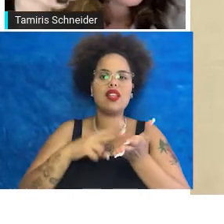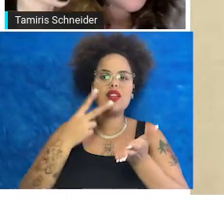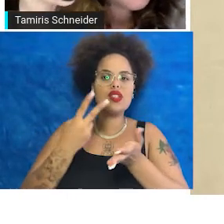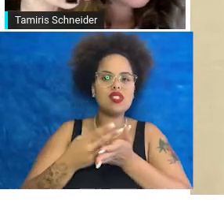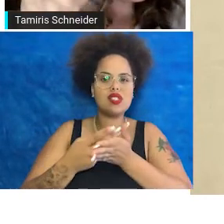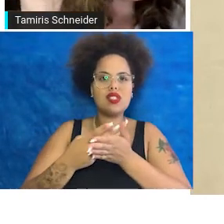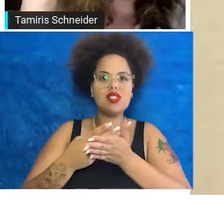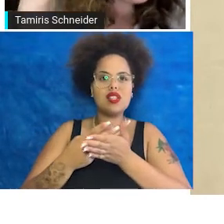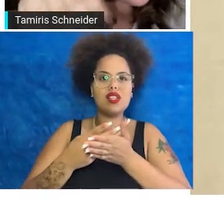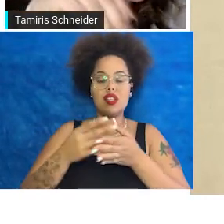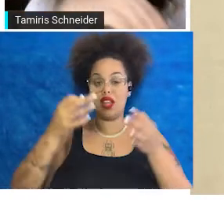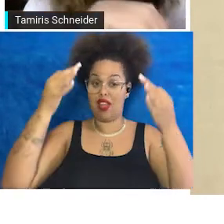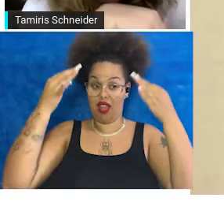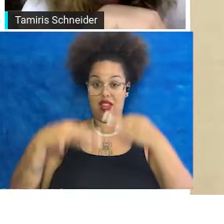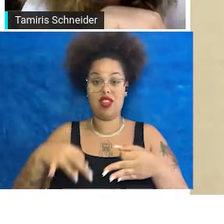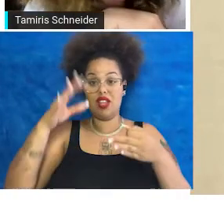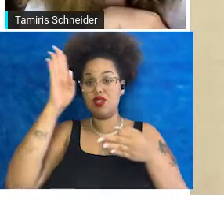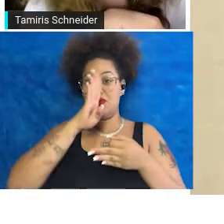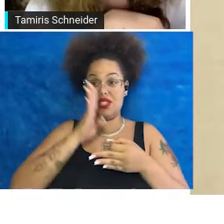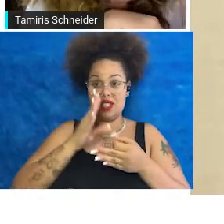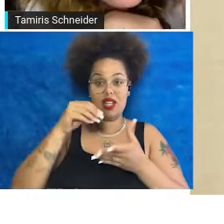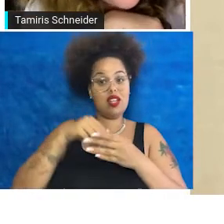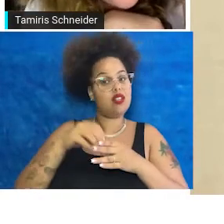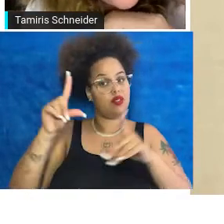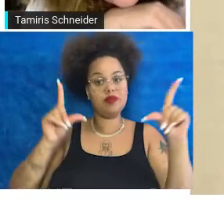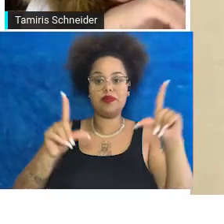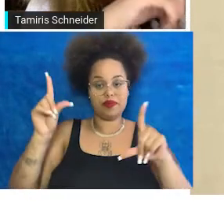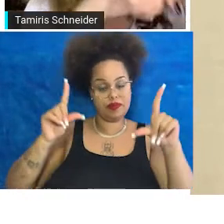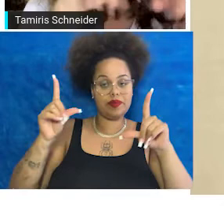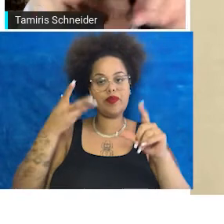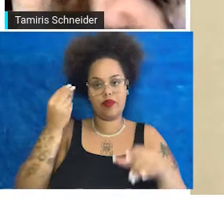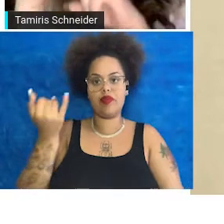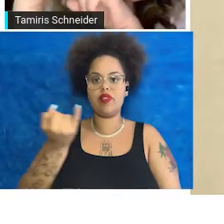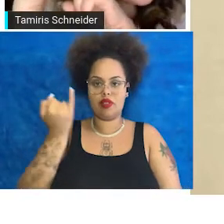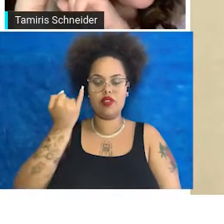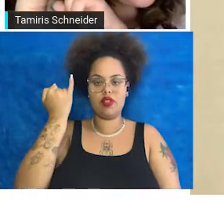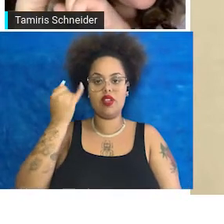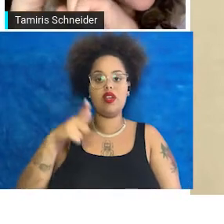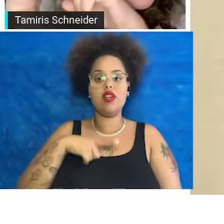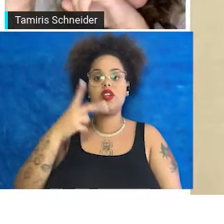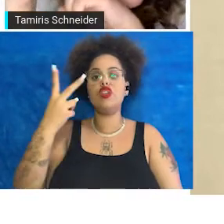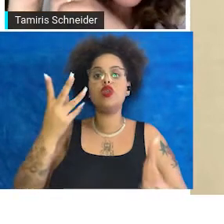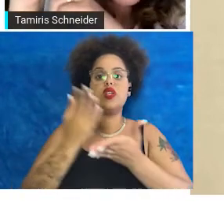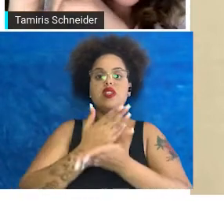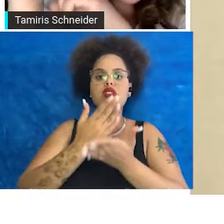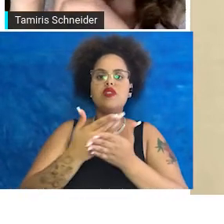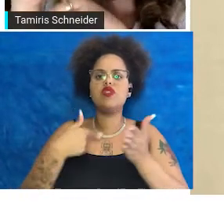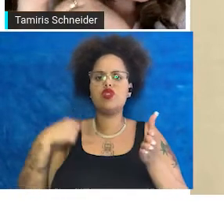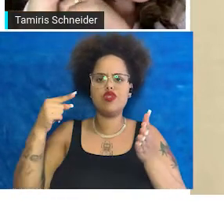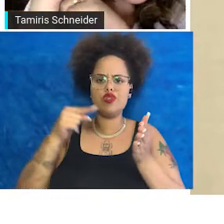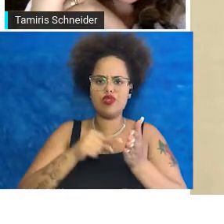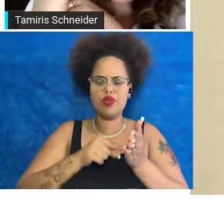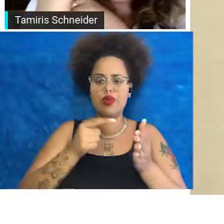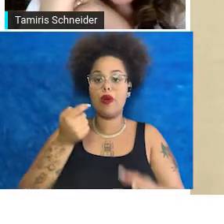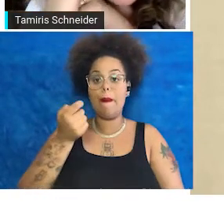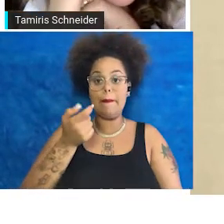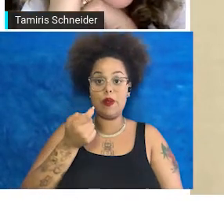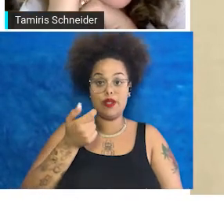nossa realidade brasileira dentro da tela do filme. Muito importante. E aí tem 2 livros que eu indico. Tem